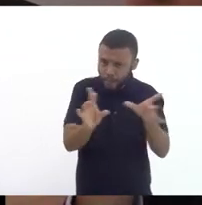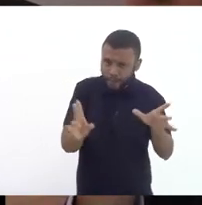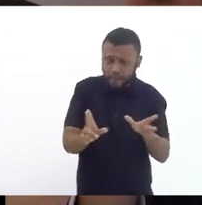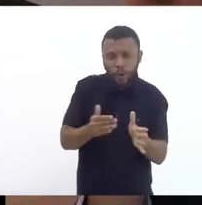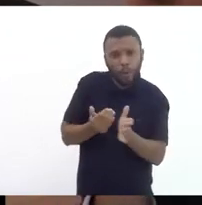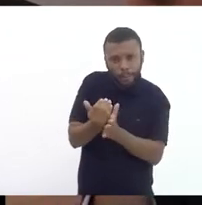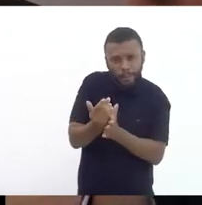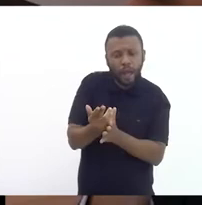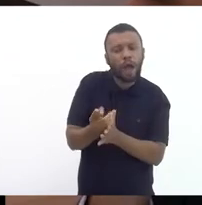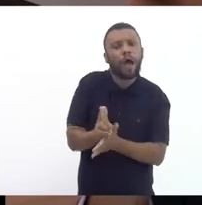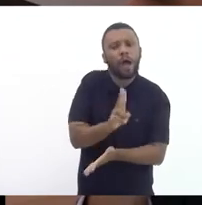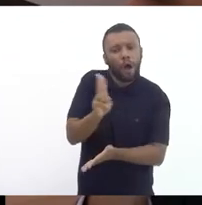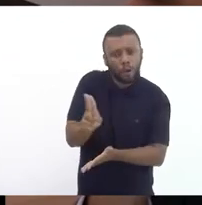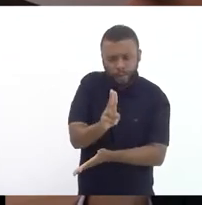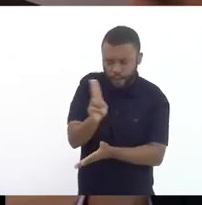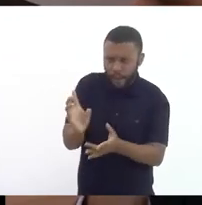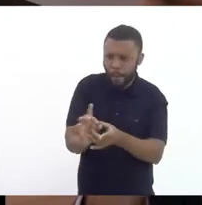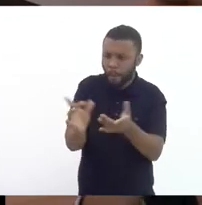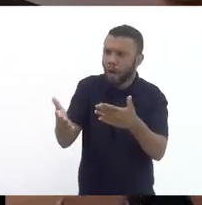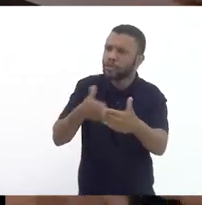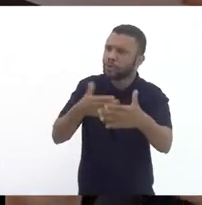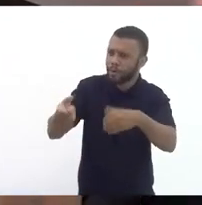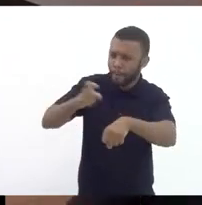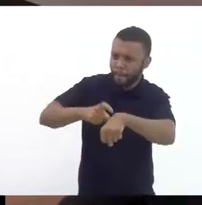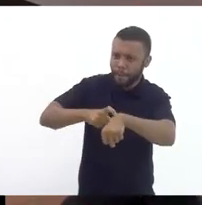isso? Eles podem ser